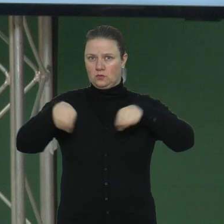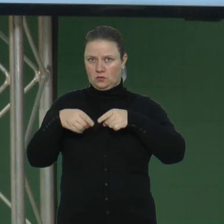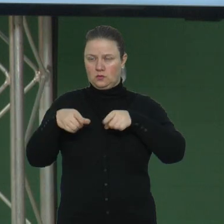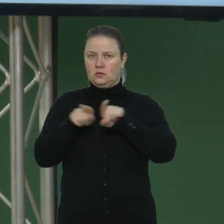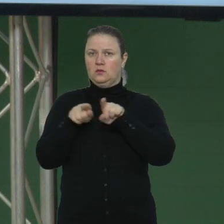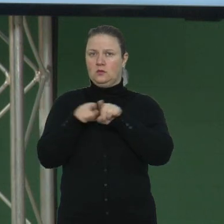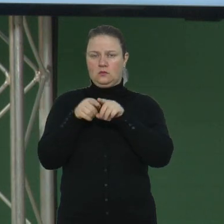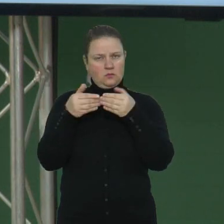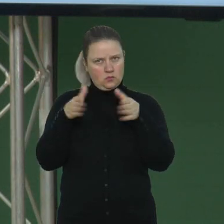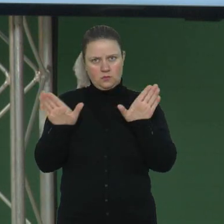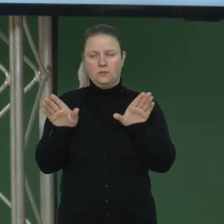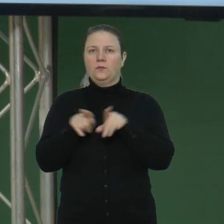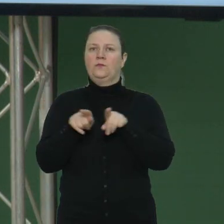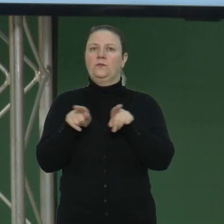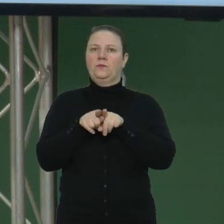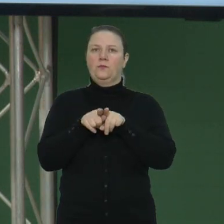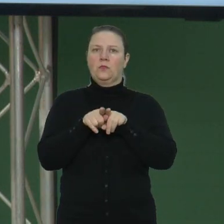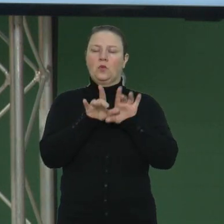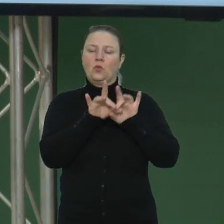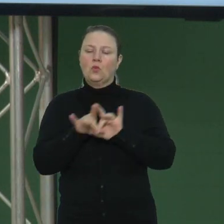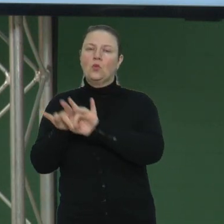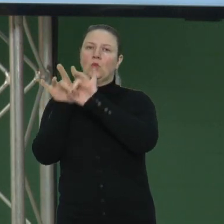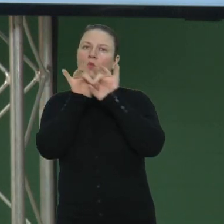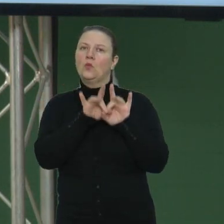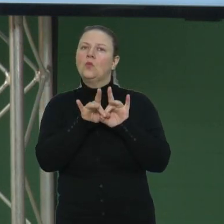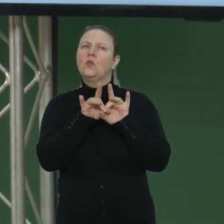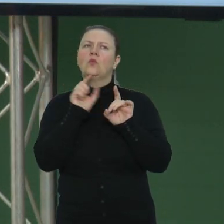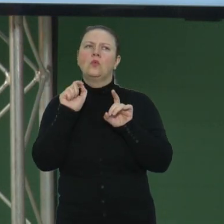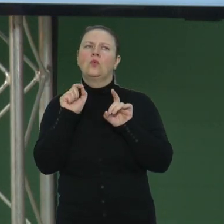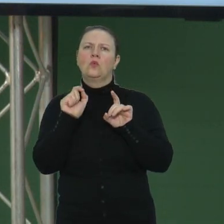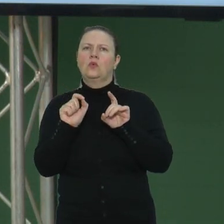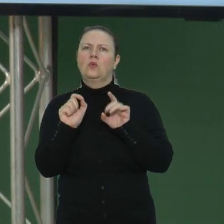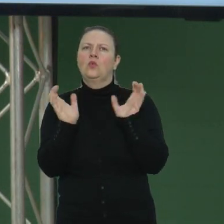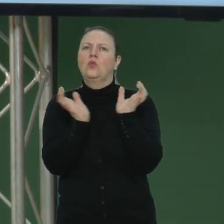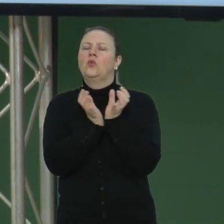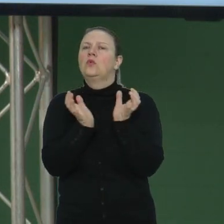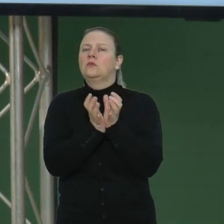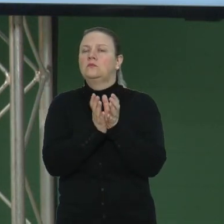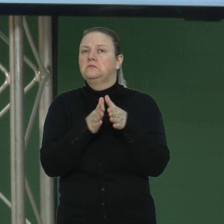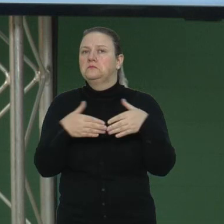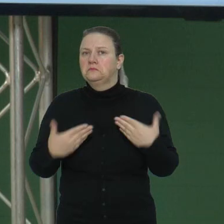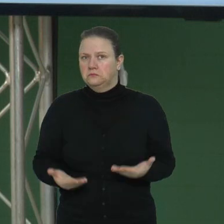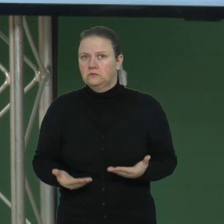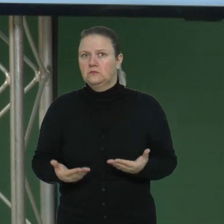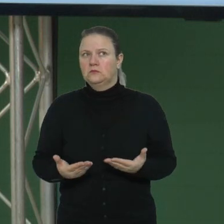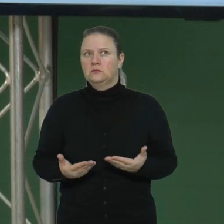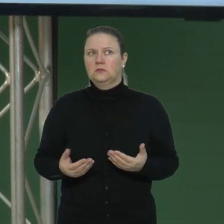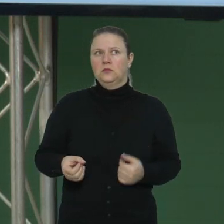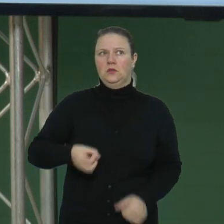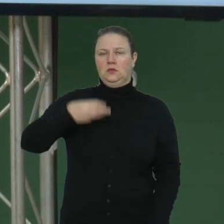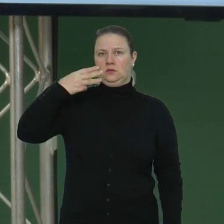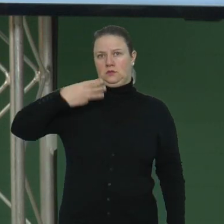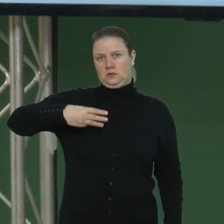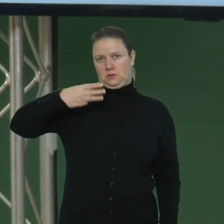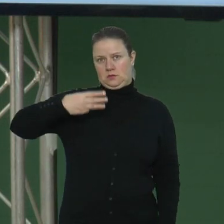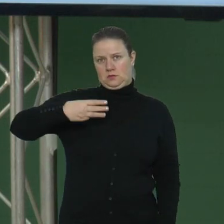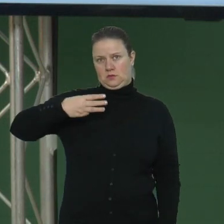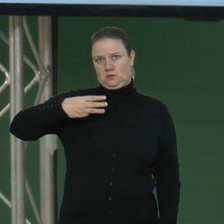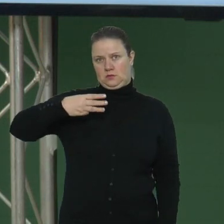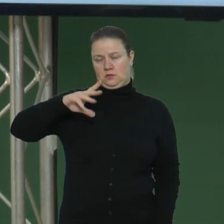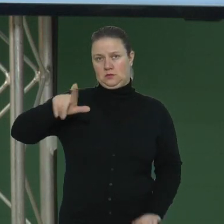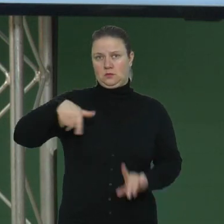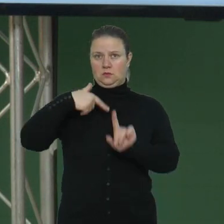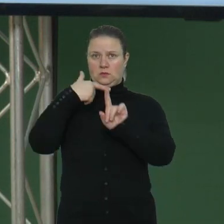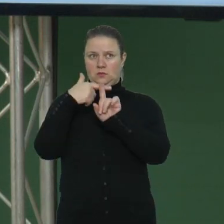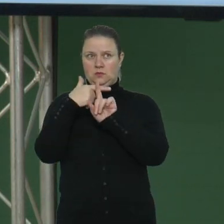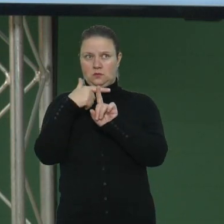eu estou fazendo o quê? Uma união, né? Com quem? Quais são meu conjunto de solução? Com o 3, iniciando no 3, porém